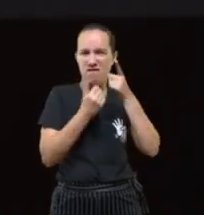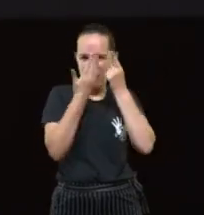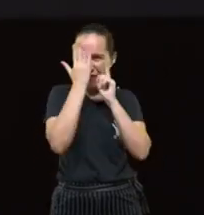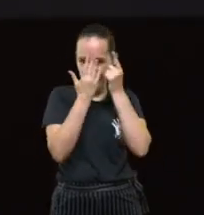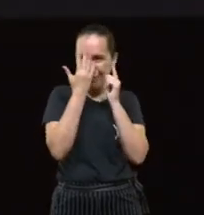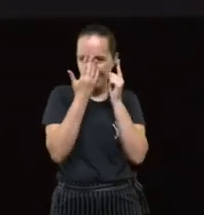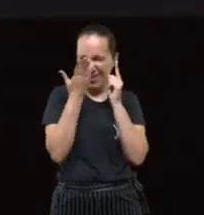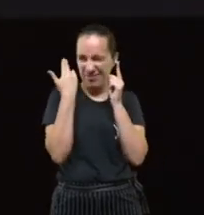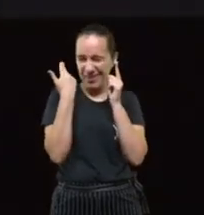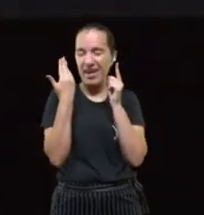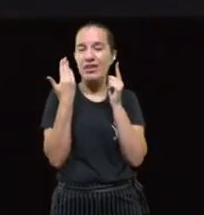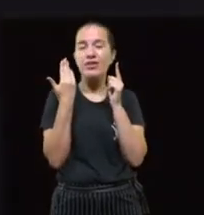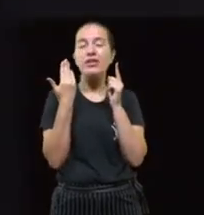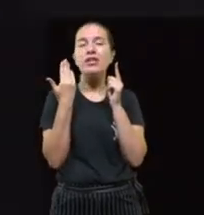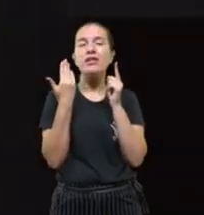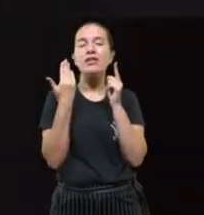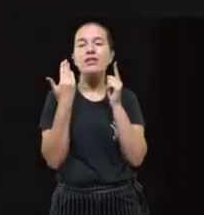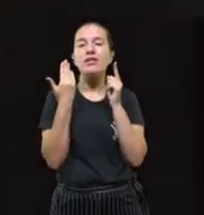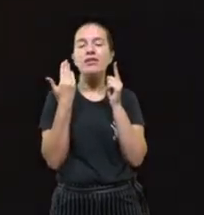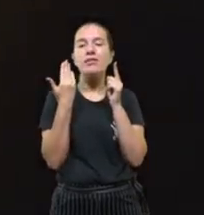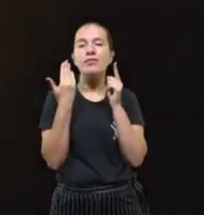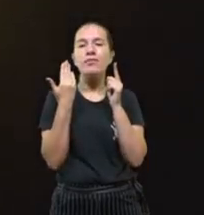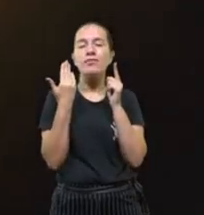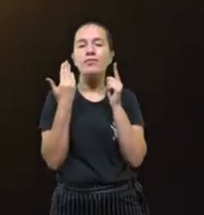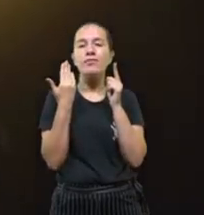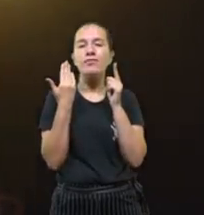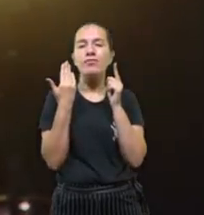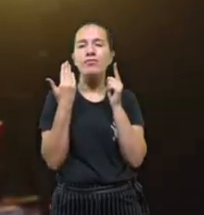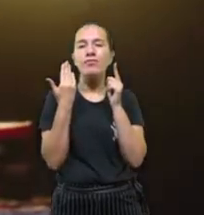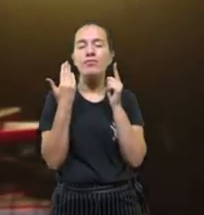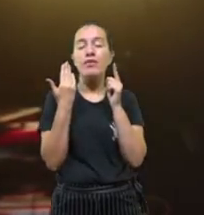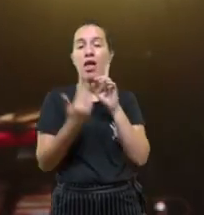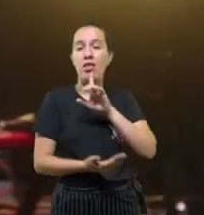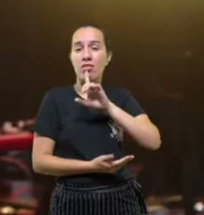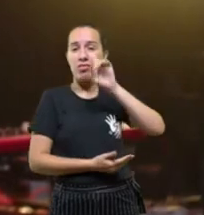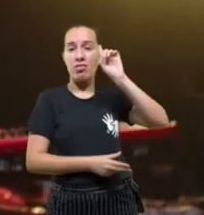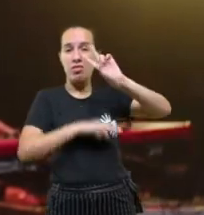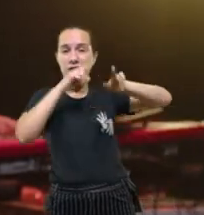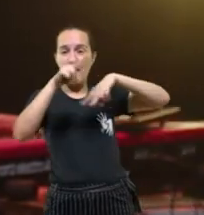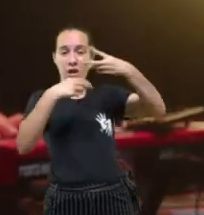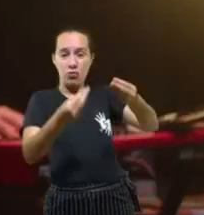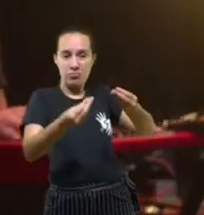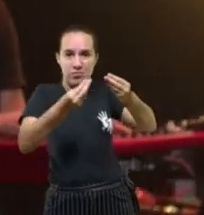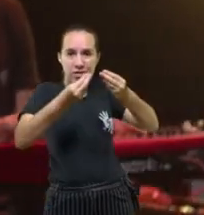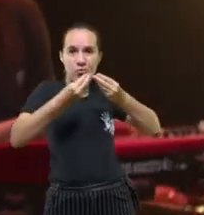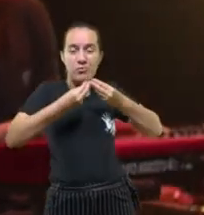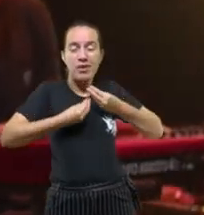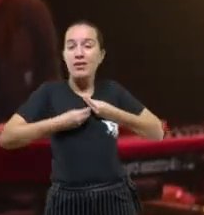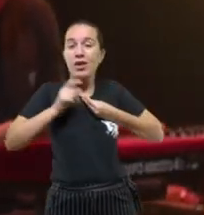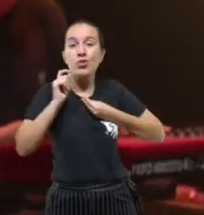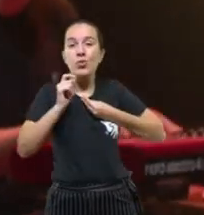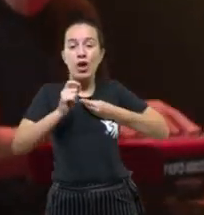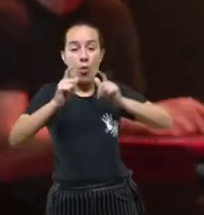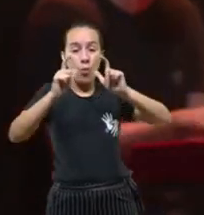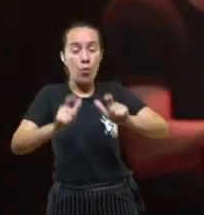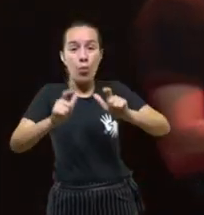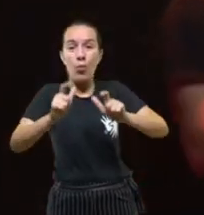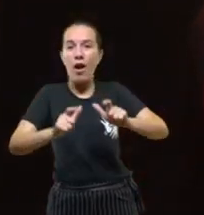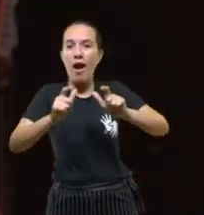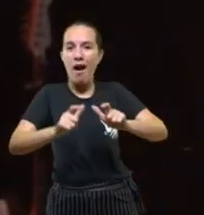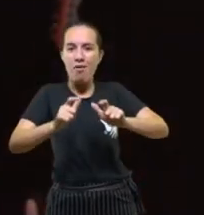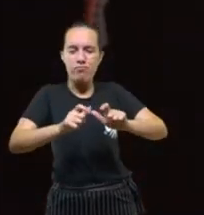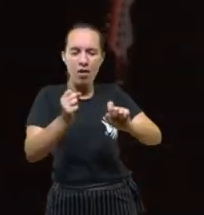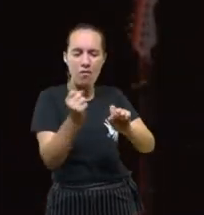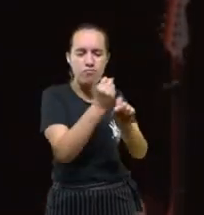verdade, Deus nos deu um prédio para a nossa igreja, aleluia. Estamos na